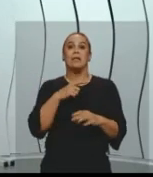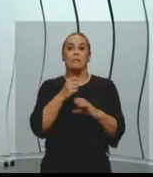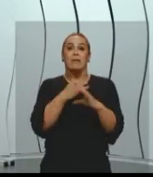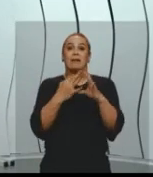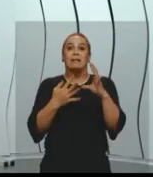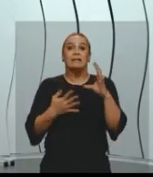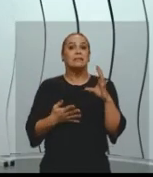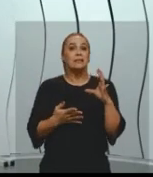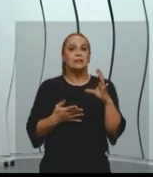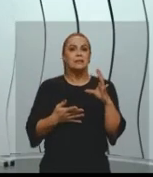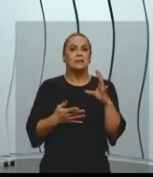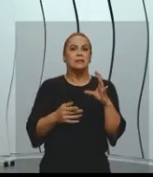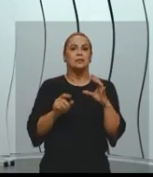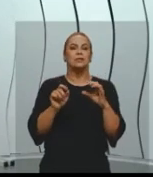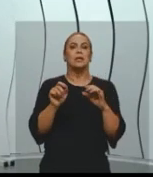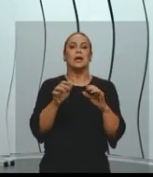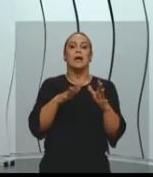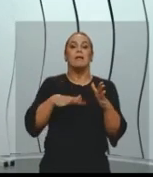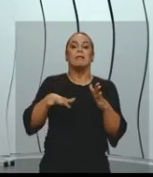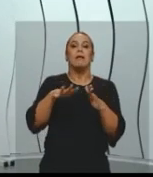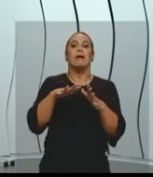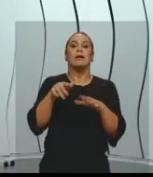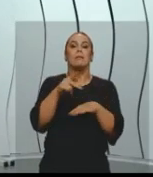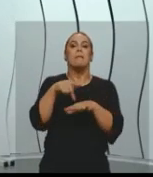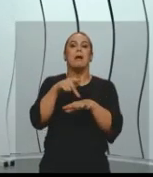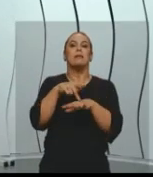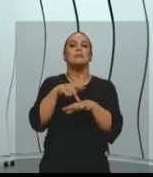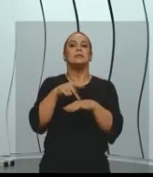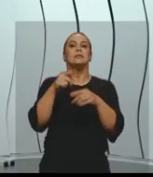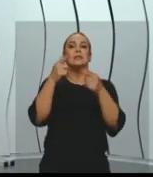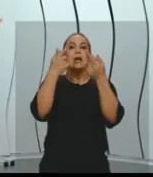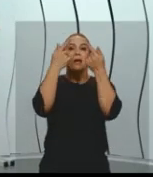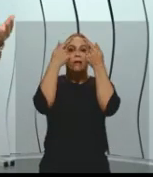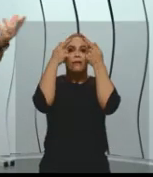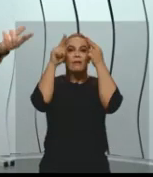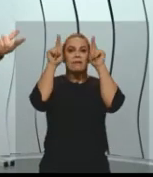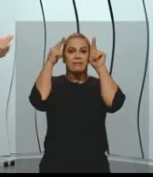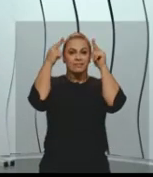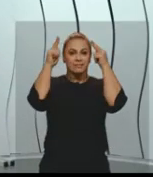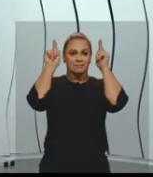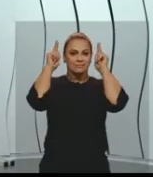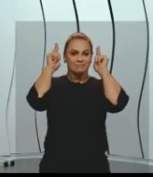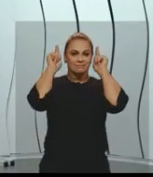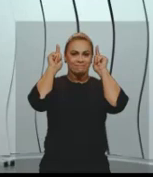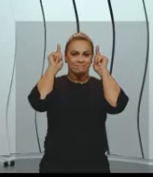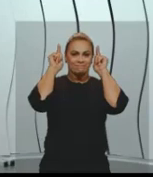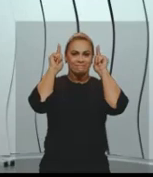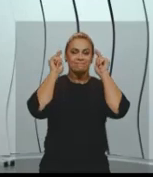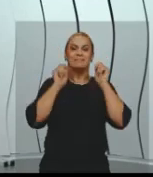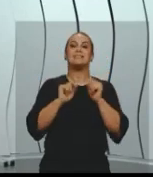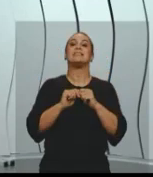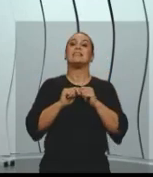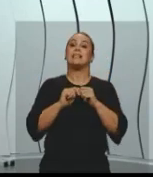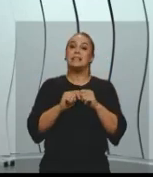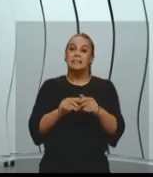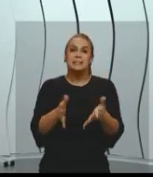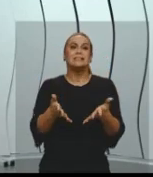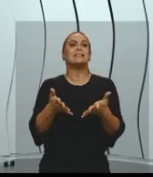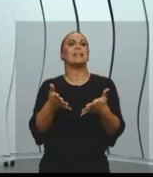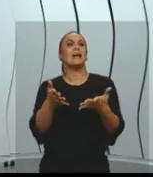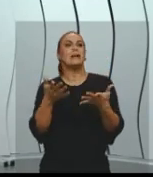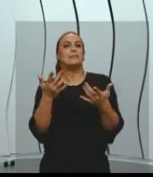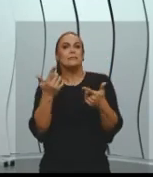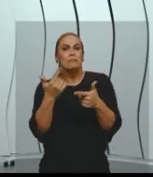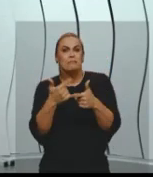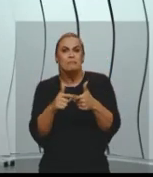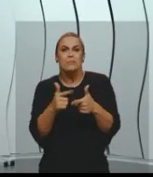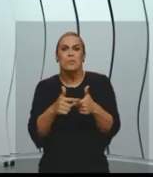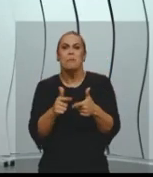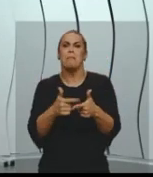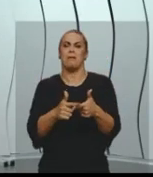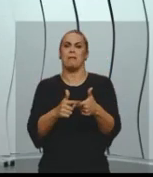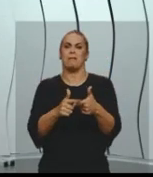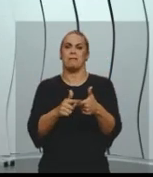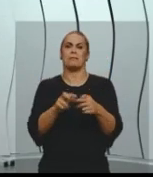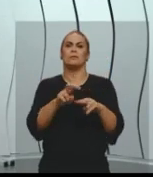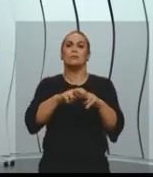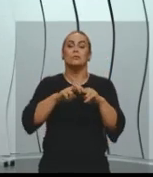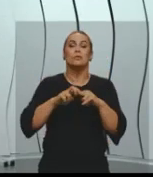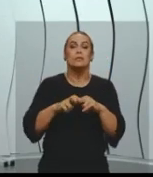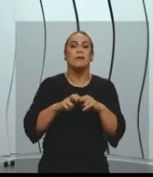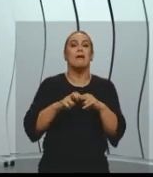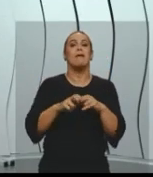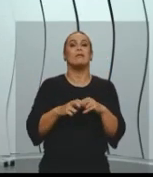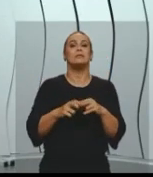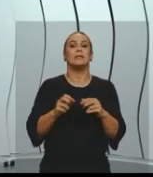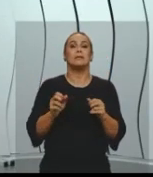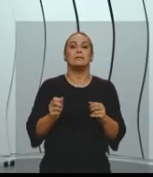Grécia teve, por consequência, sofrendo os reflexos da crise de 2008, aquela